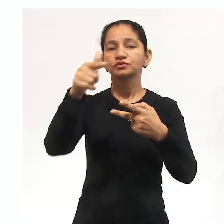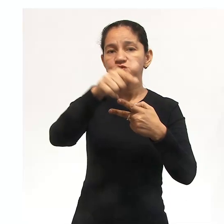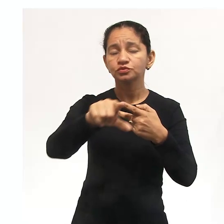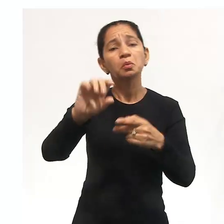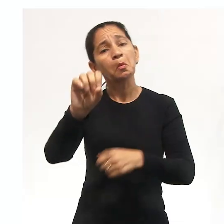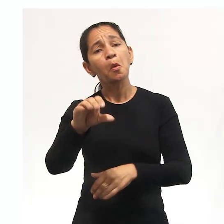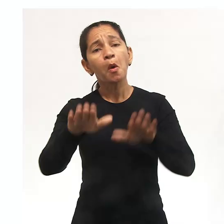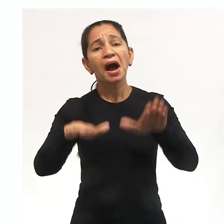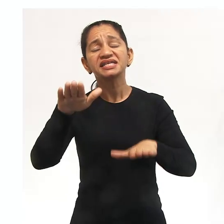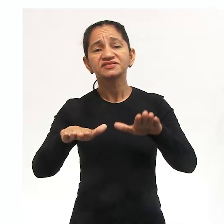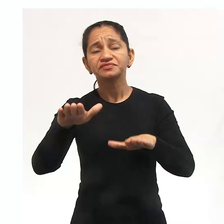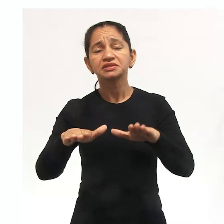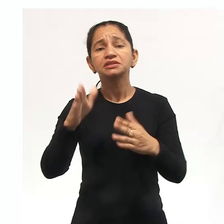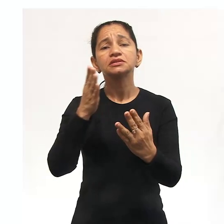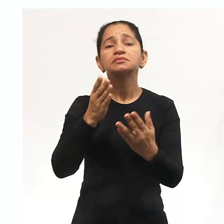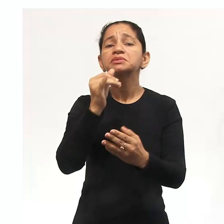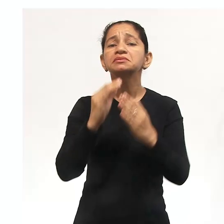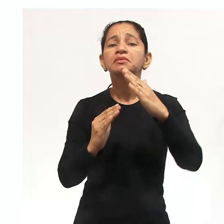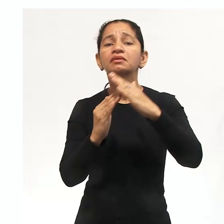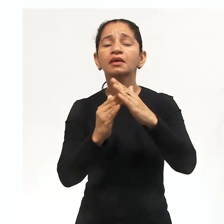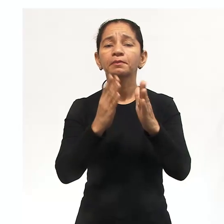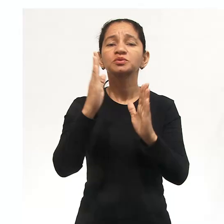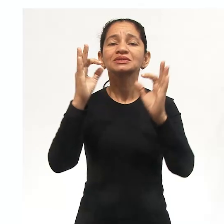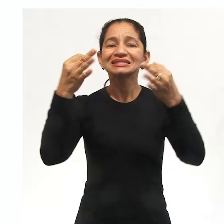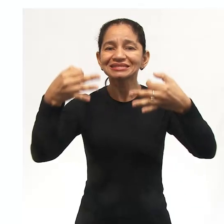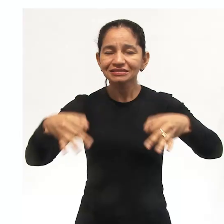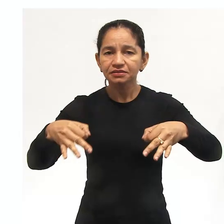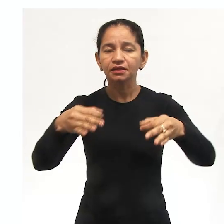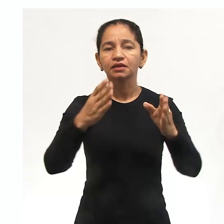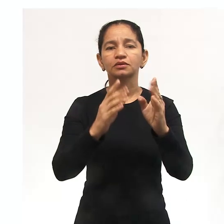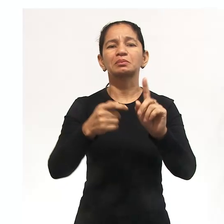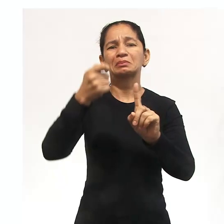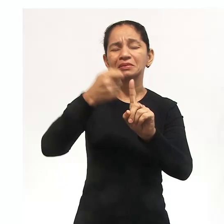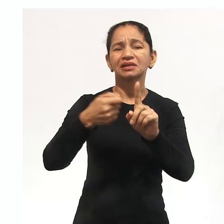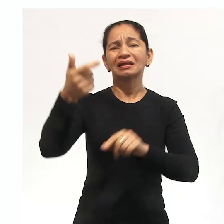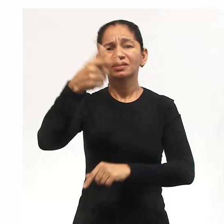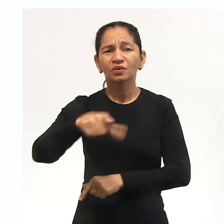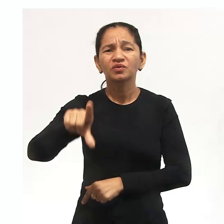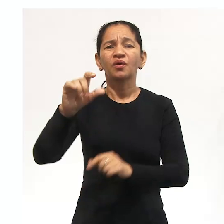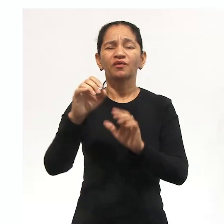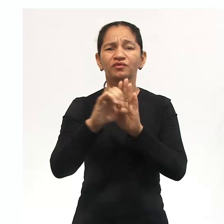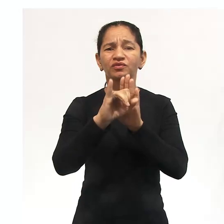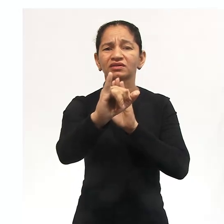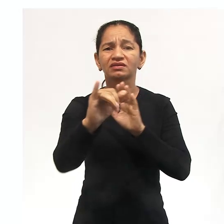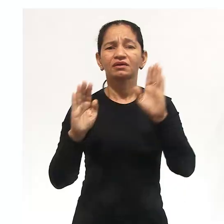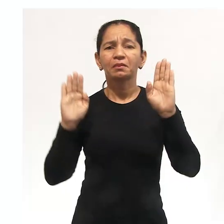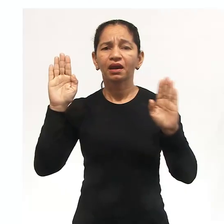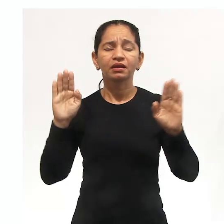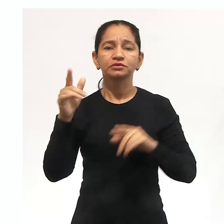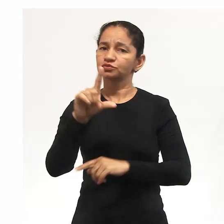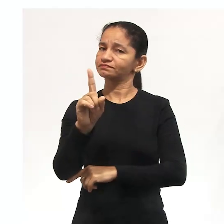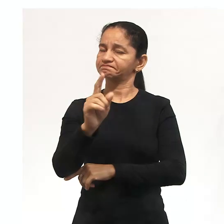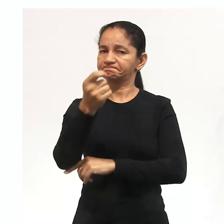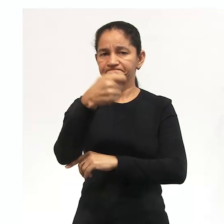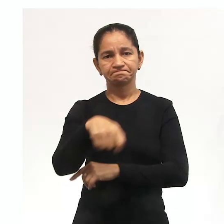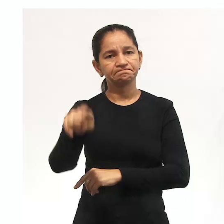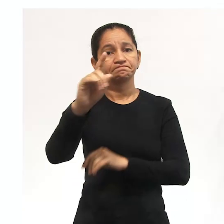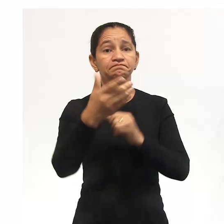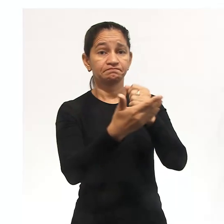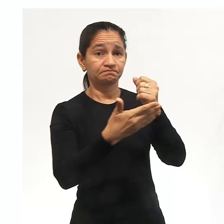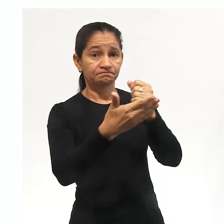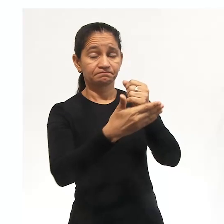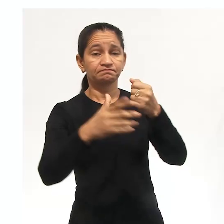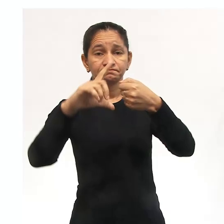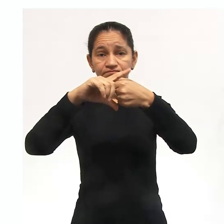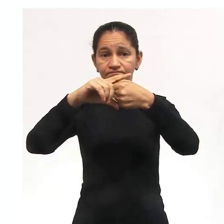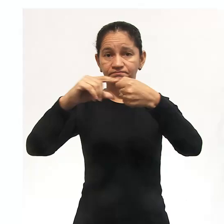perder tempo com novas licitações a cada demanda. A fundamentação dele está lá no artigo 82 a